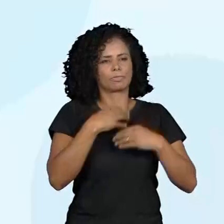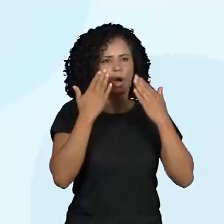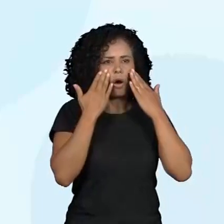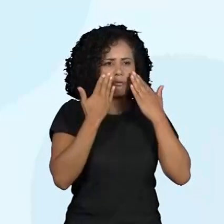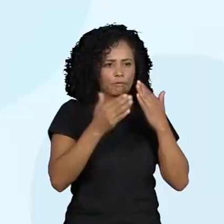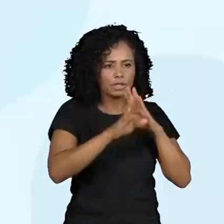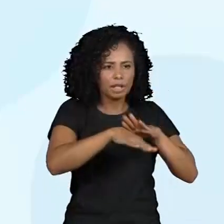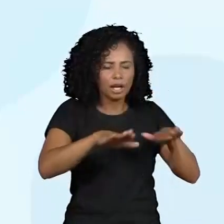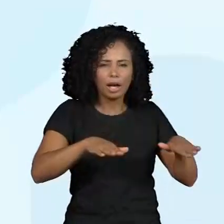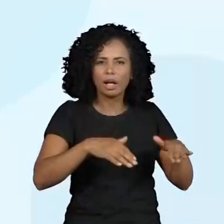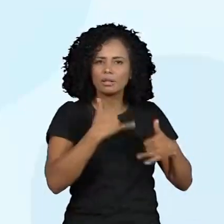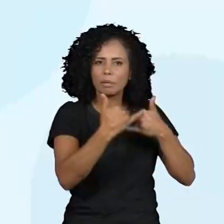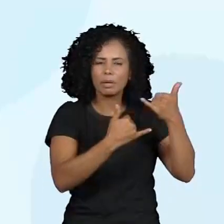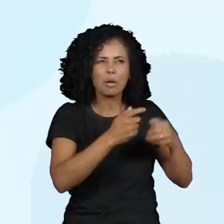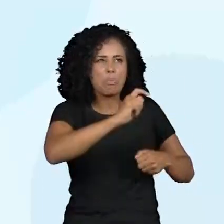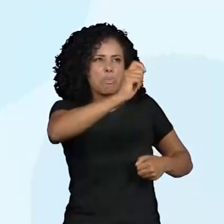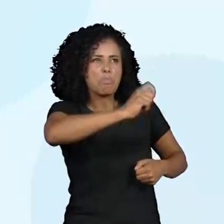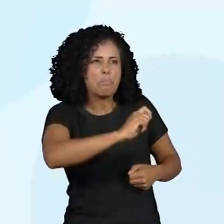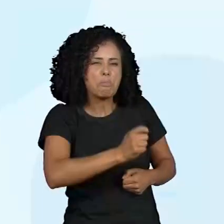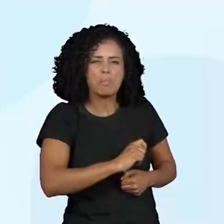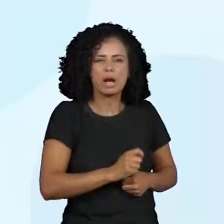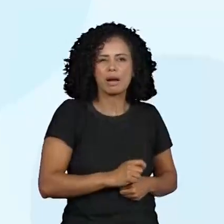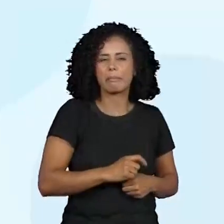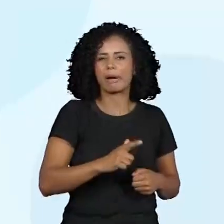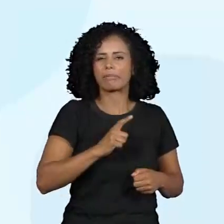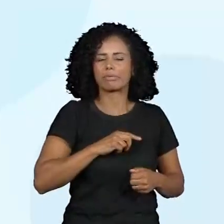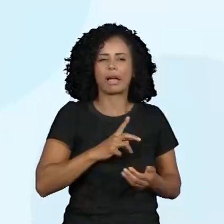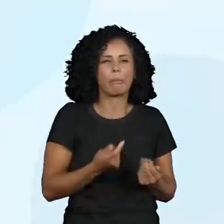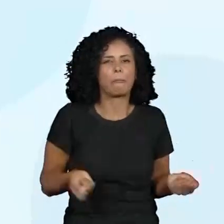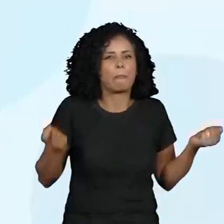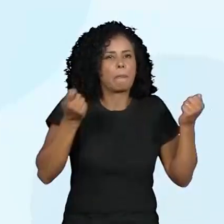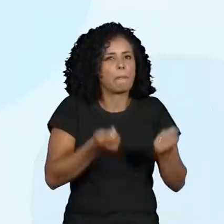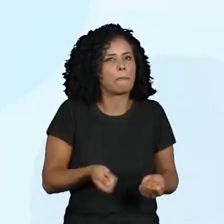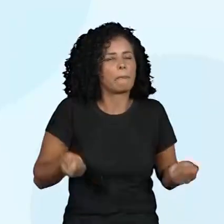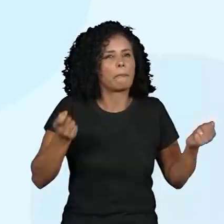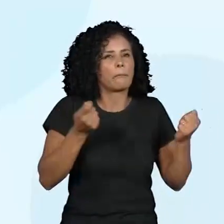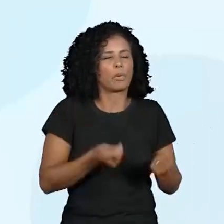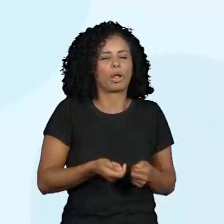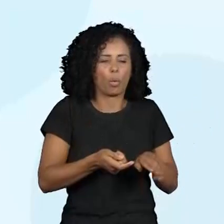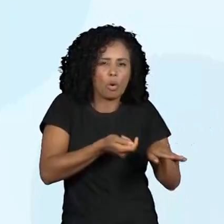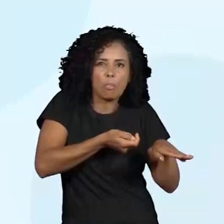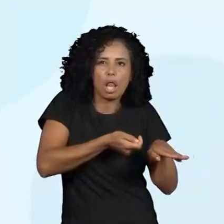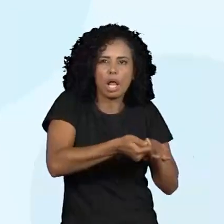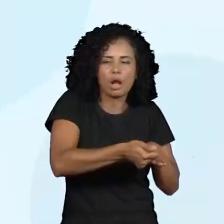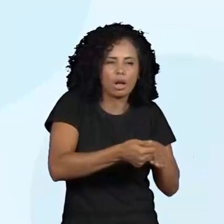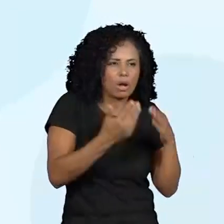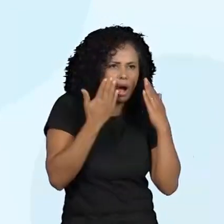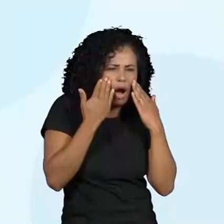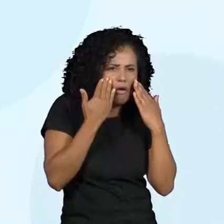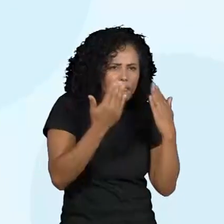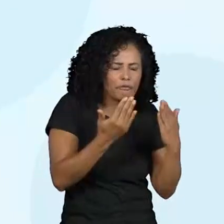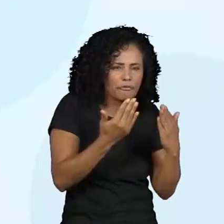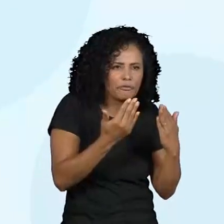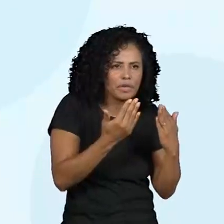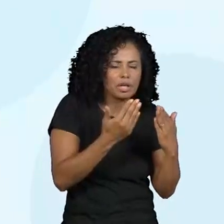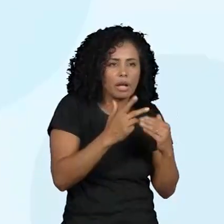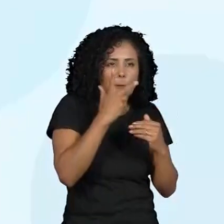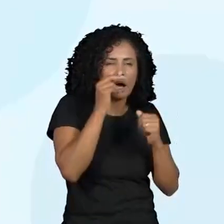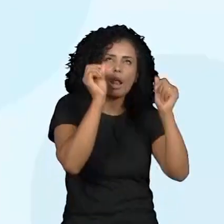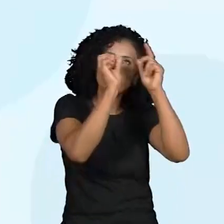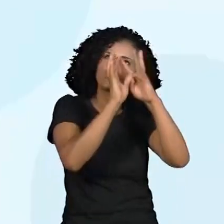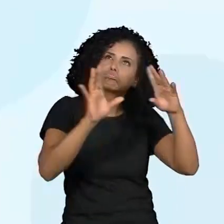tive meu sujeito tá o culto aqui eu tive a sensação de parar no tempo